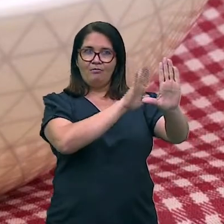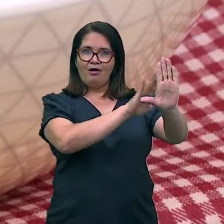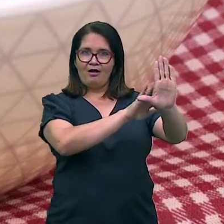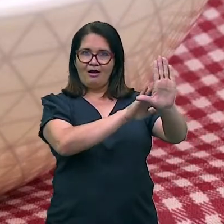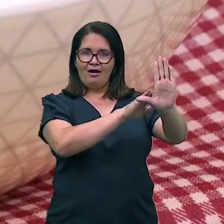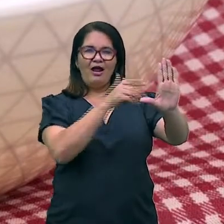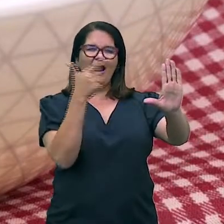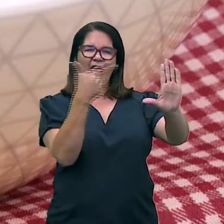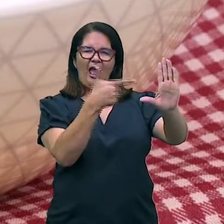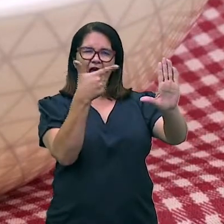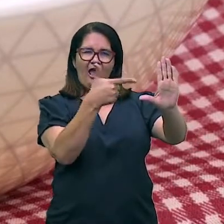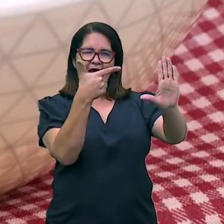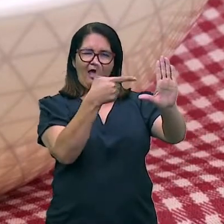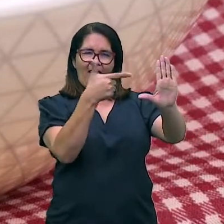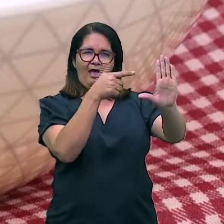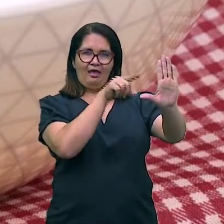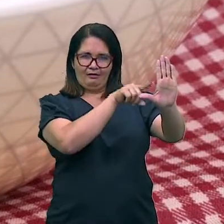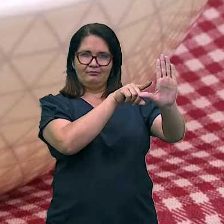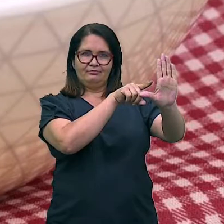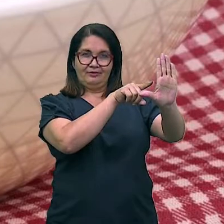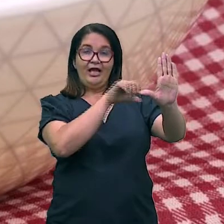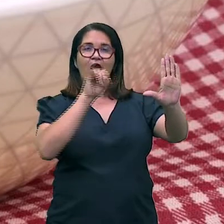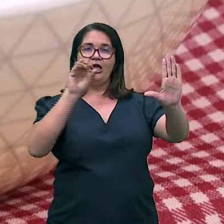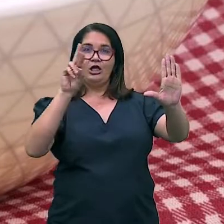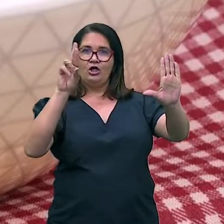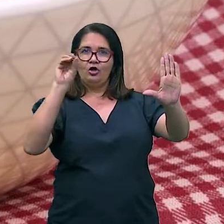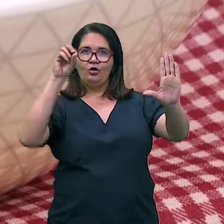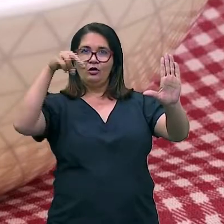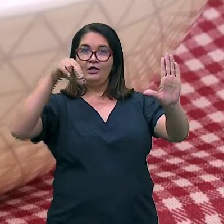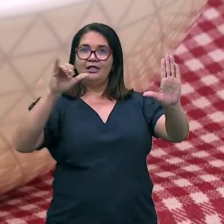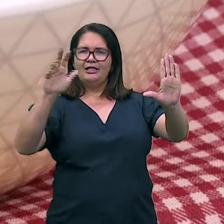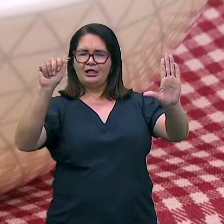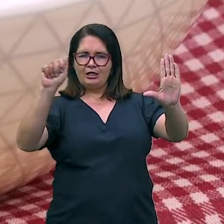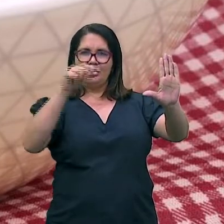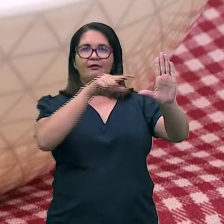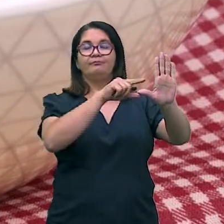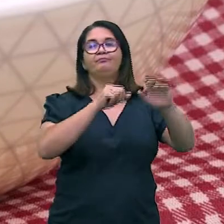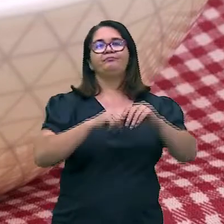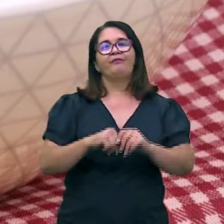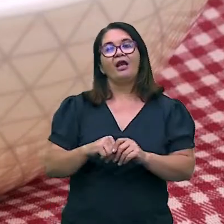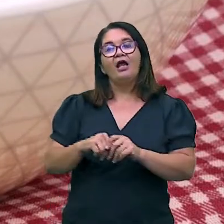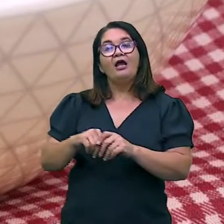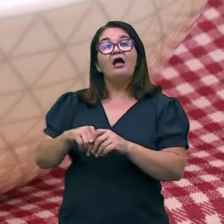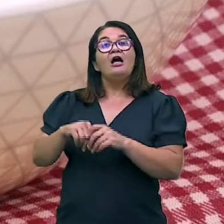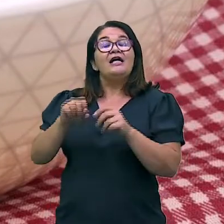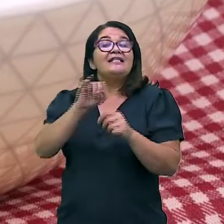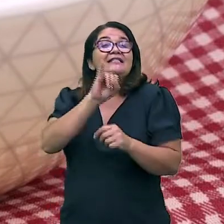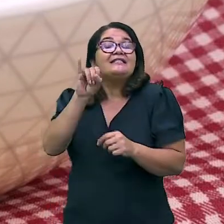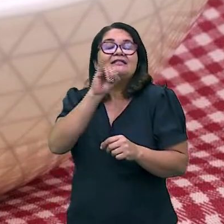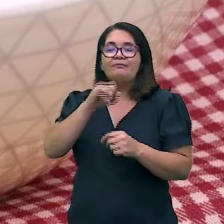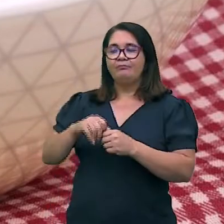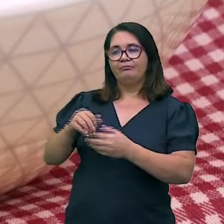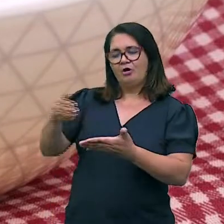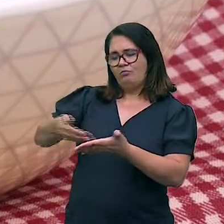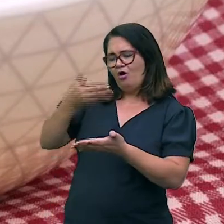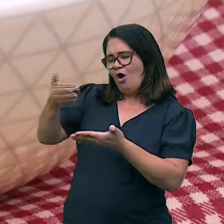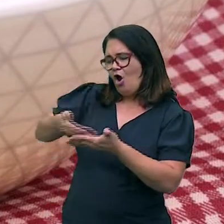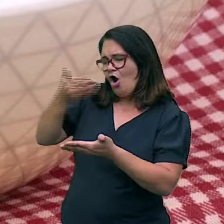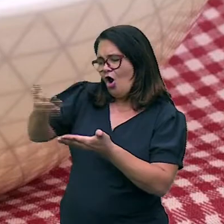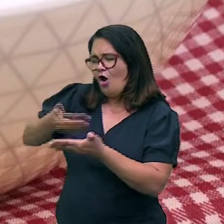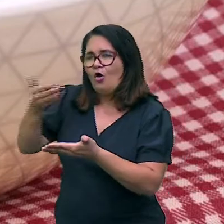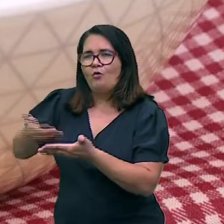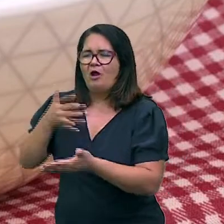afirma. Como assim? Se eu dissesse, a sopa estava uma delícia, fria e